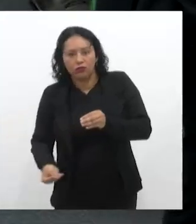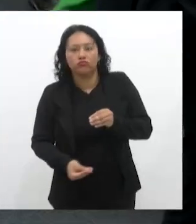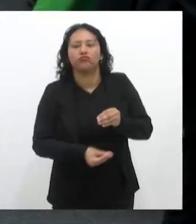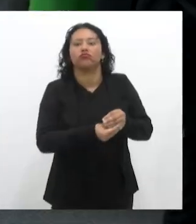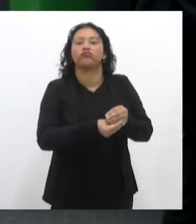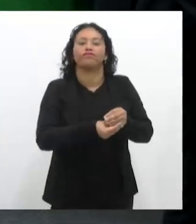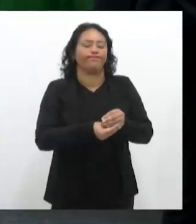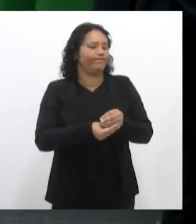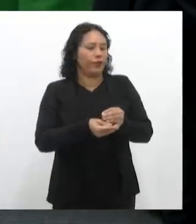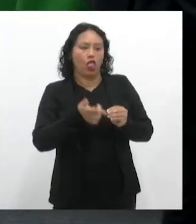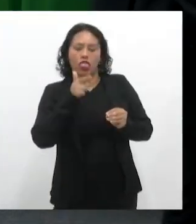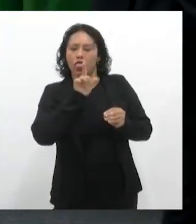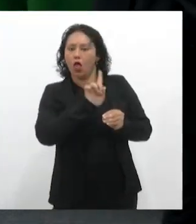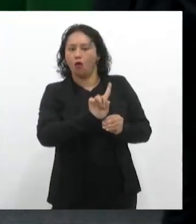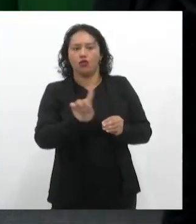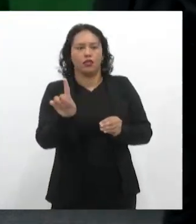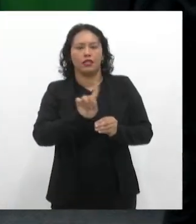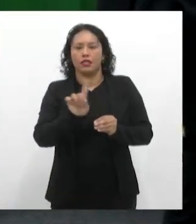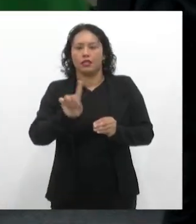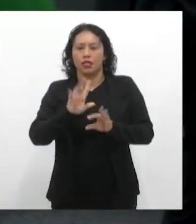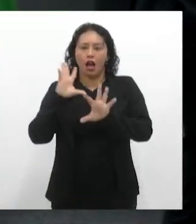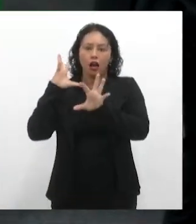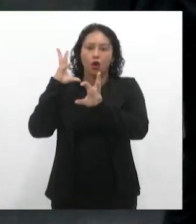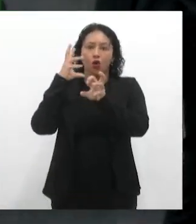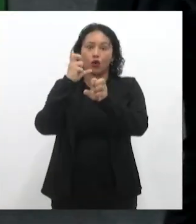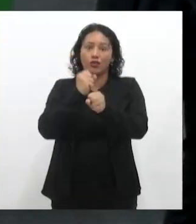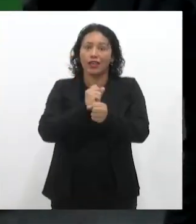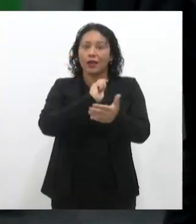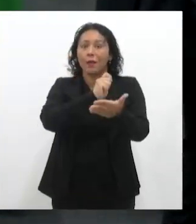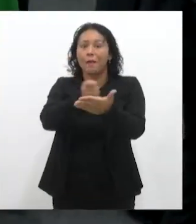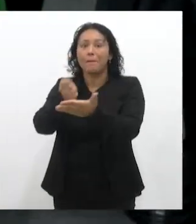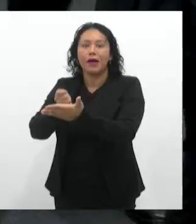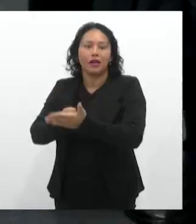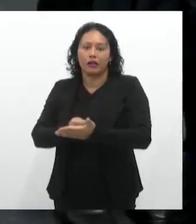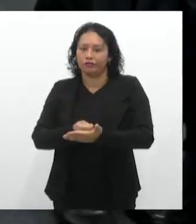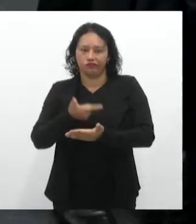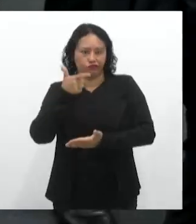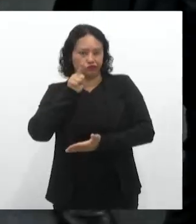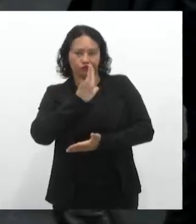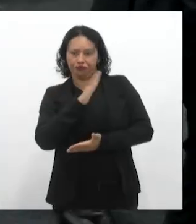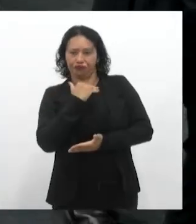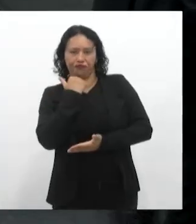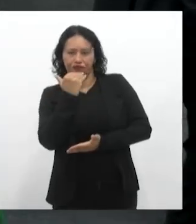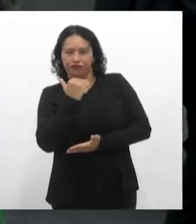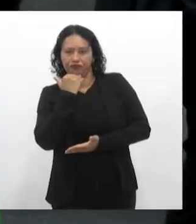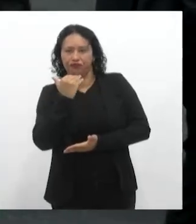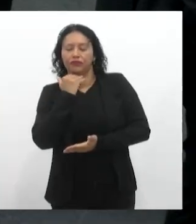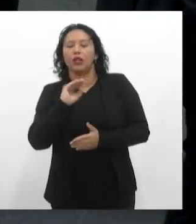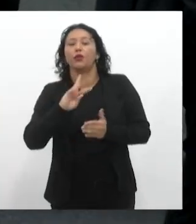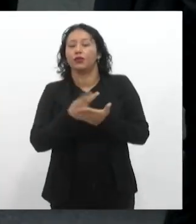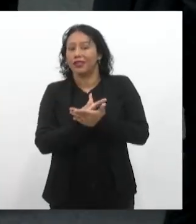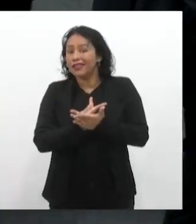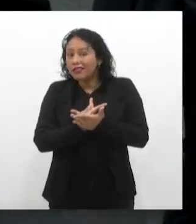conta do total que eles têm que gastar, gerando prejuízo.